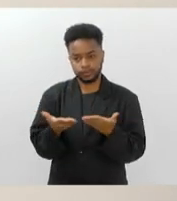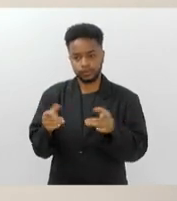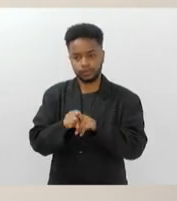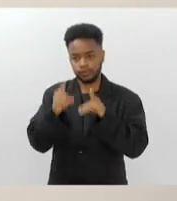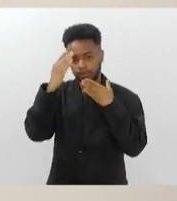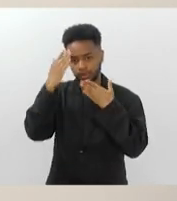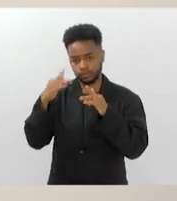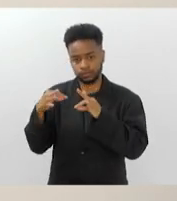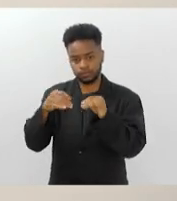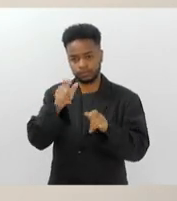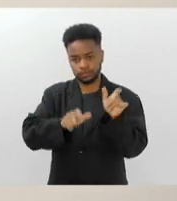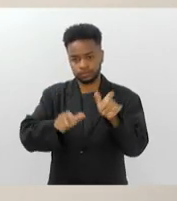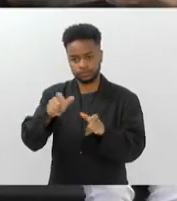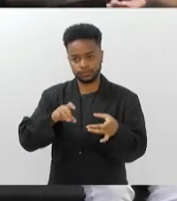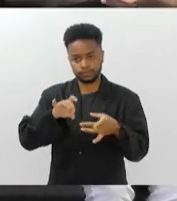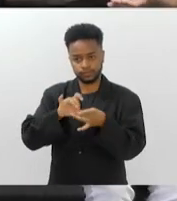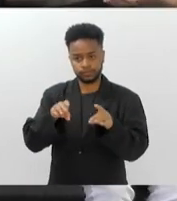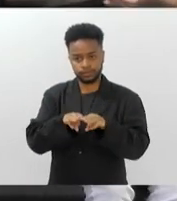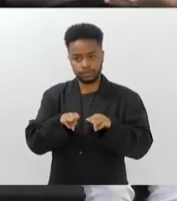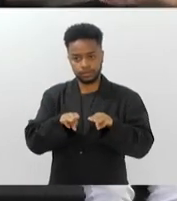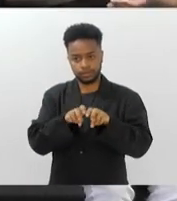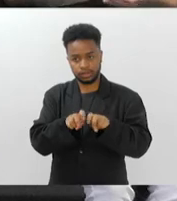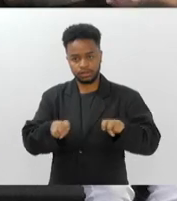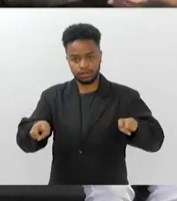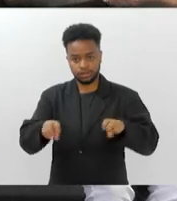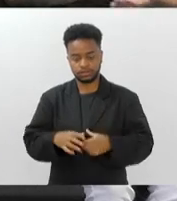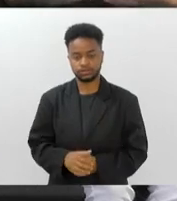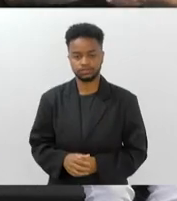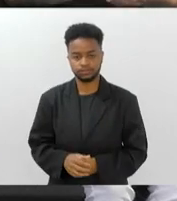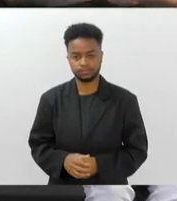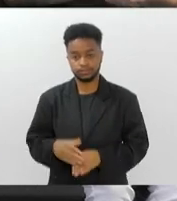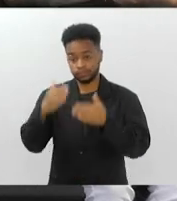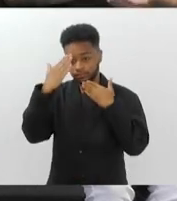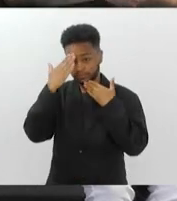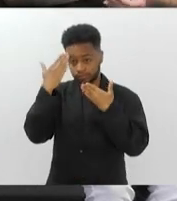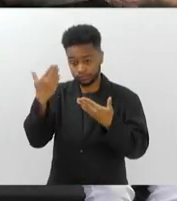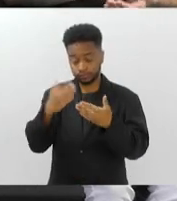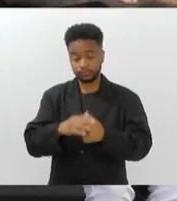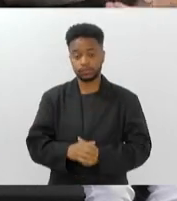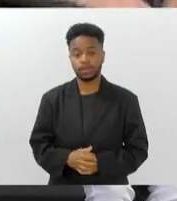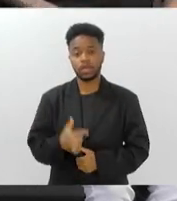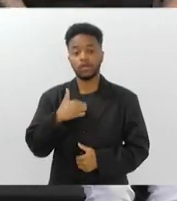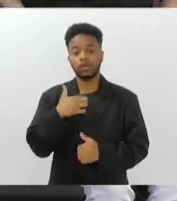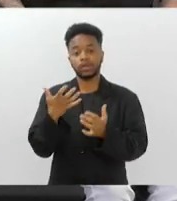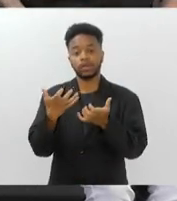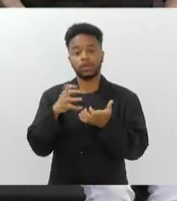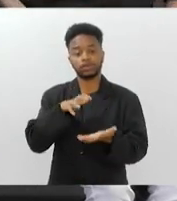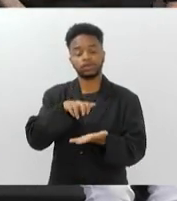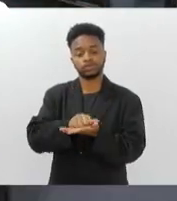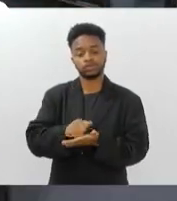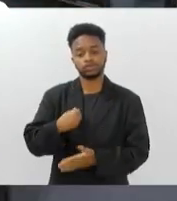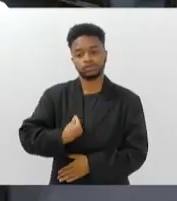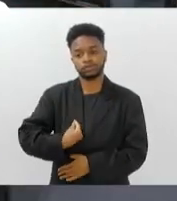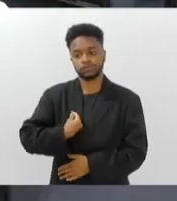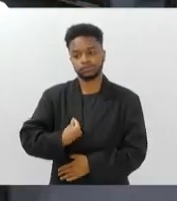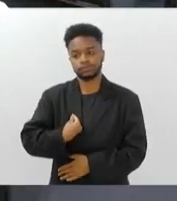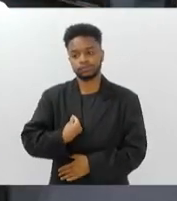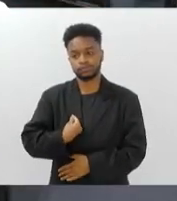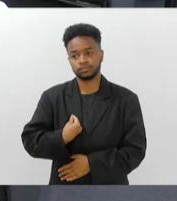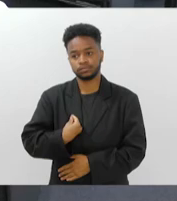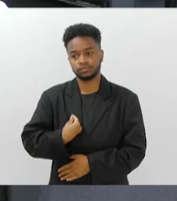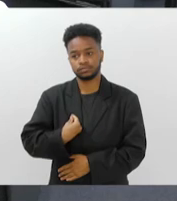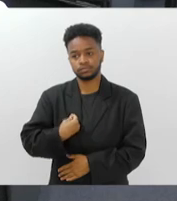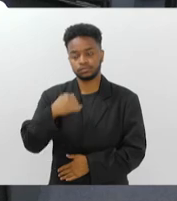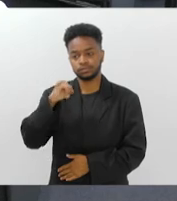componentes da mesa Obrigada eu queria aqui registrar a presença do